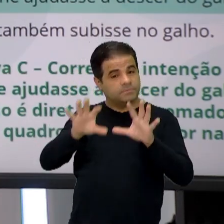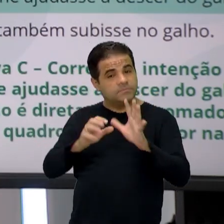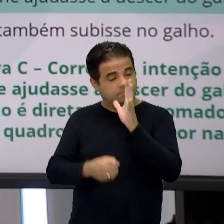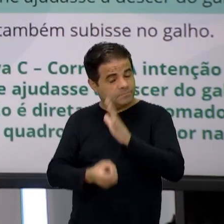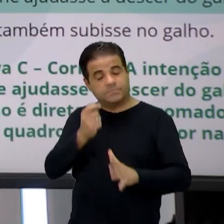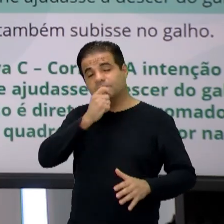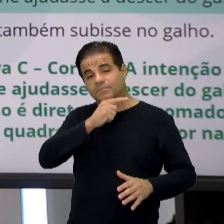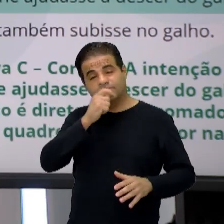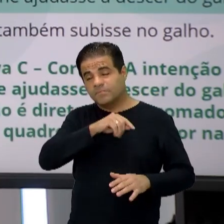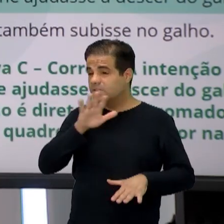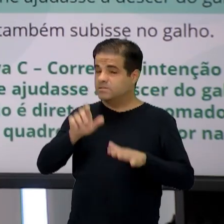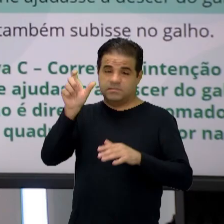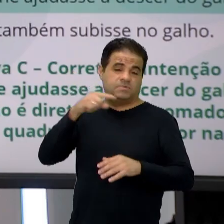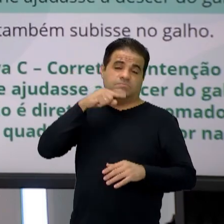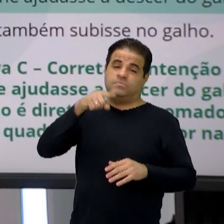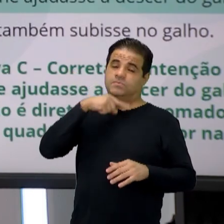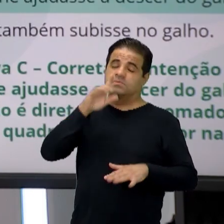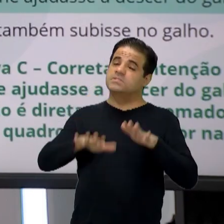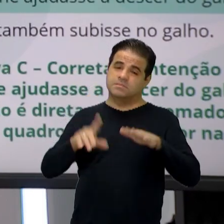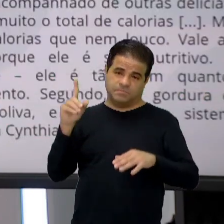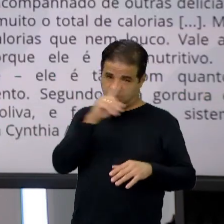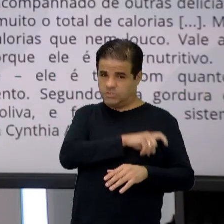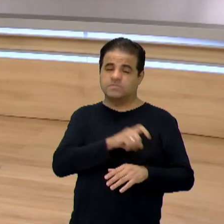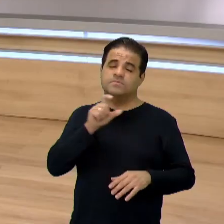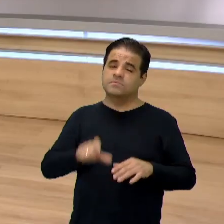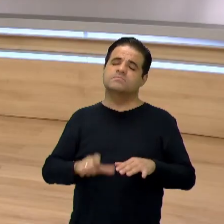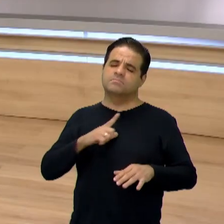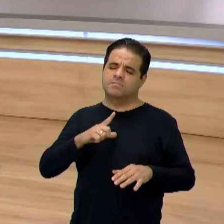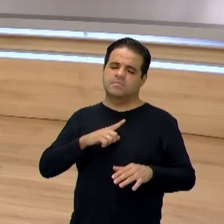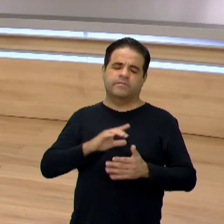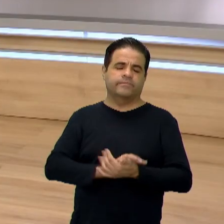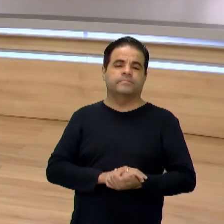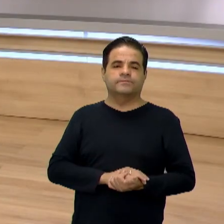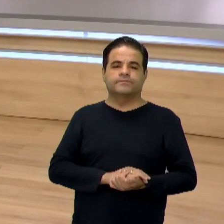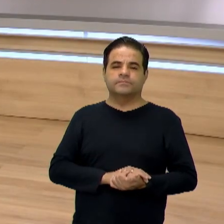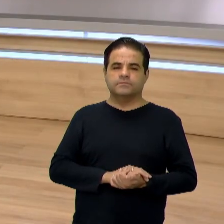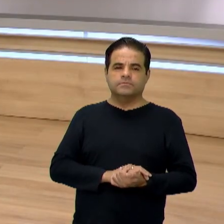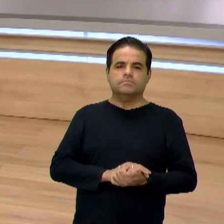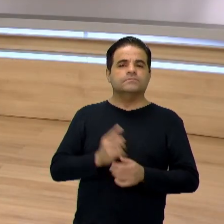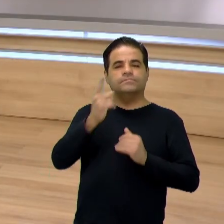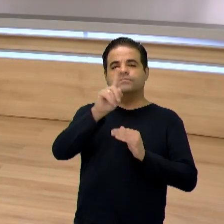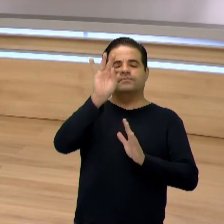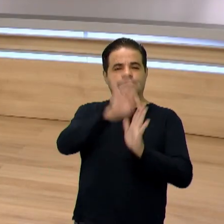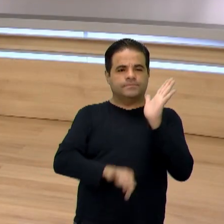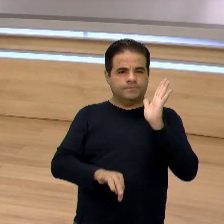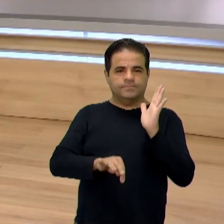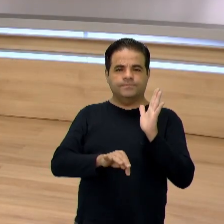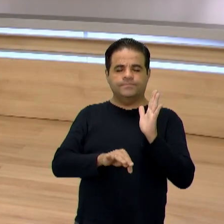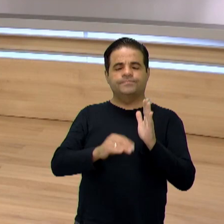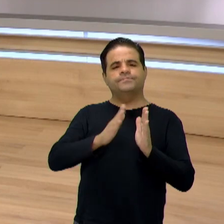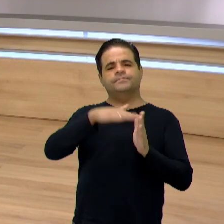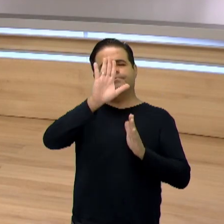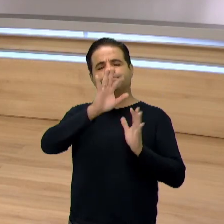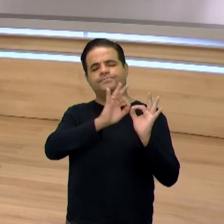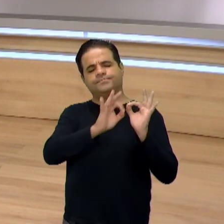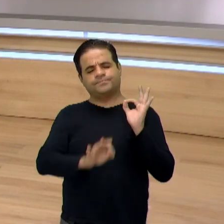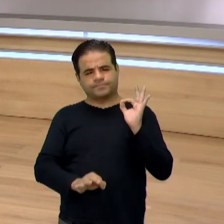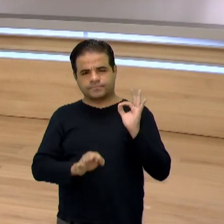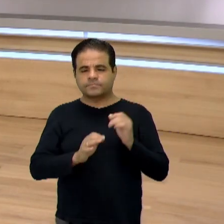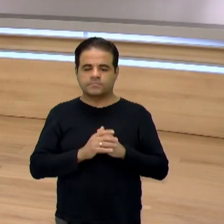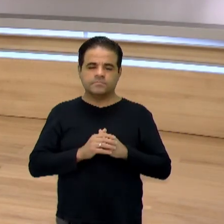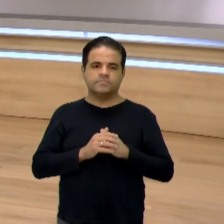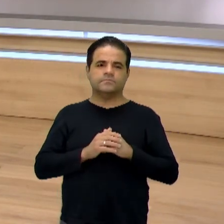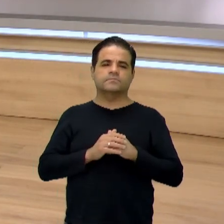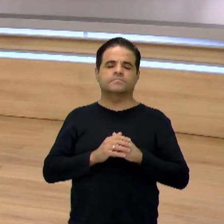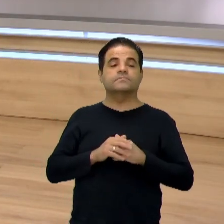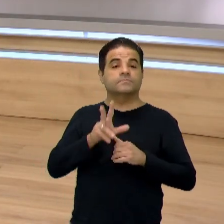humor, às vezes ele não consegue. Às vezes tem gente que é meio difícil, né, Pro? Vamos lá, o último texto, é um texto um pouco mais longo, eu vou ler para vocês e